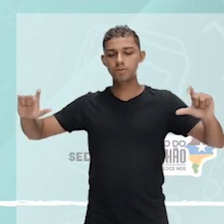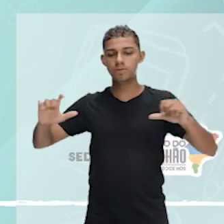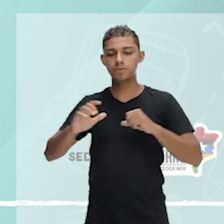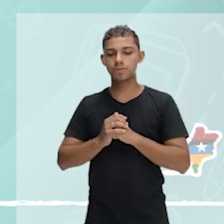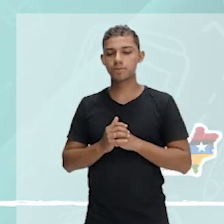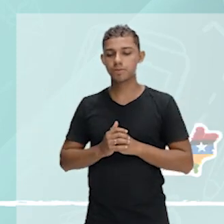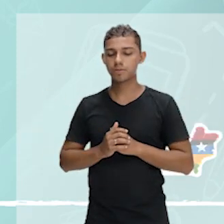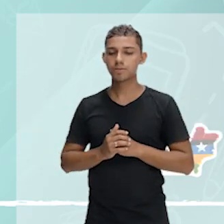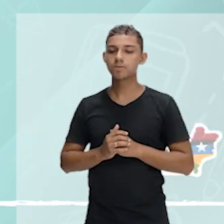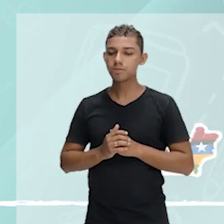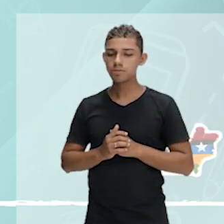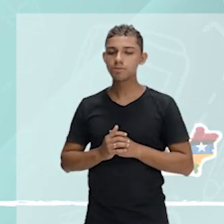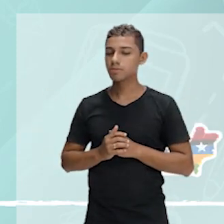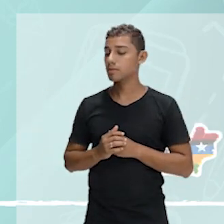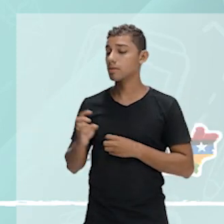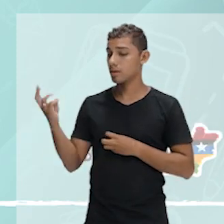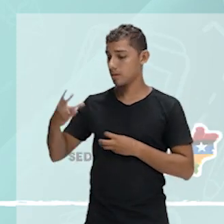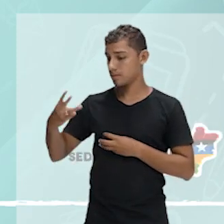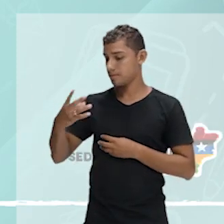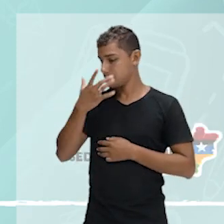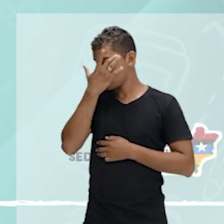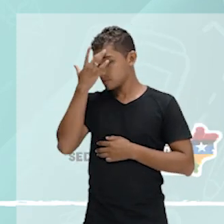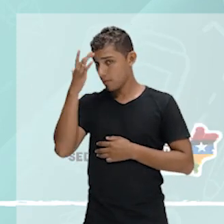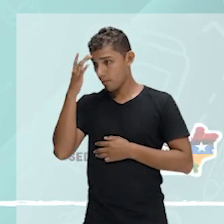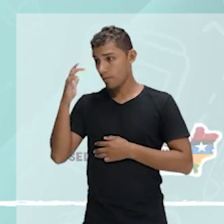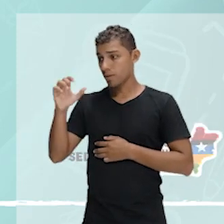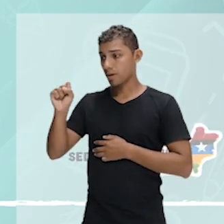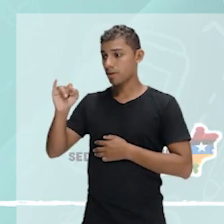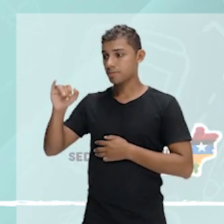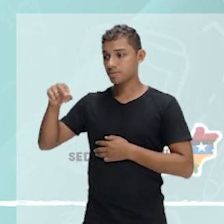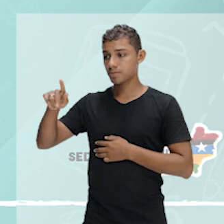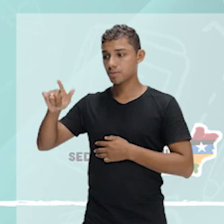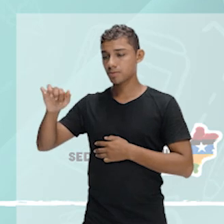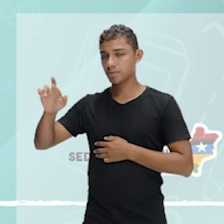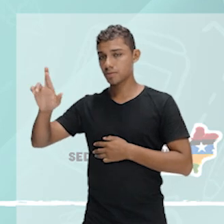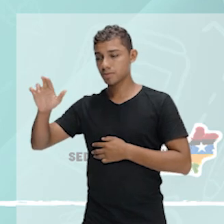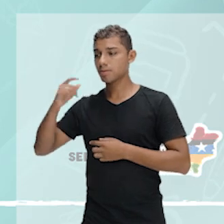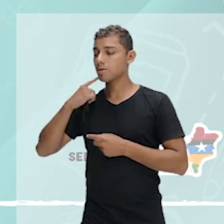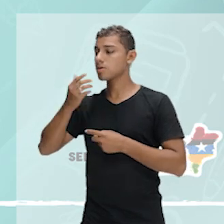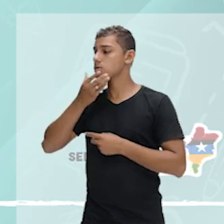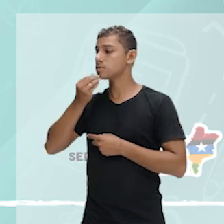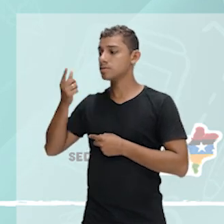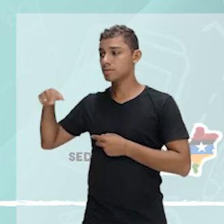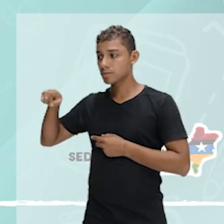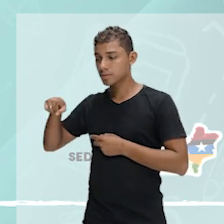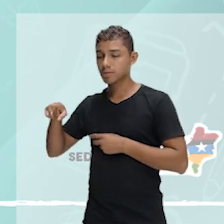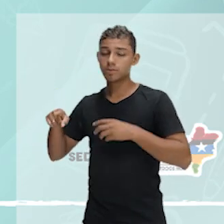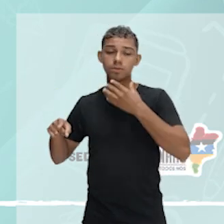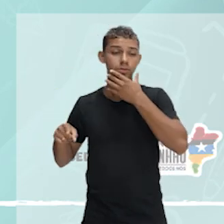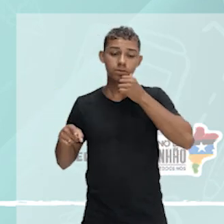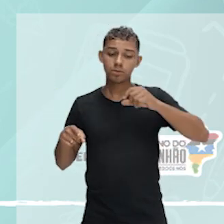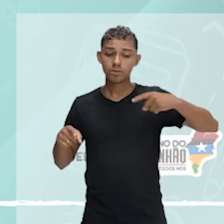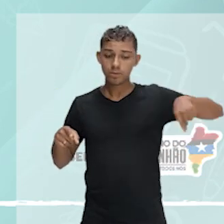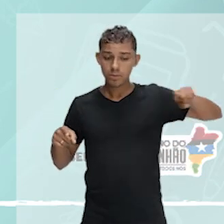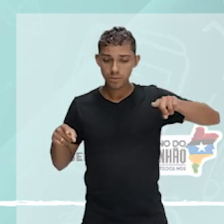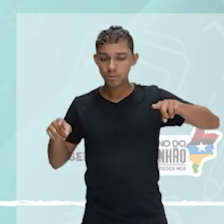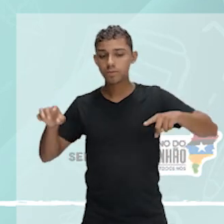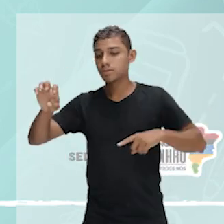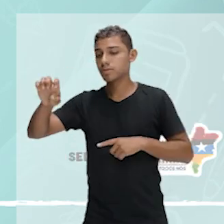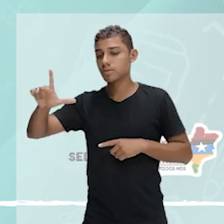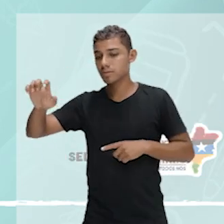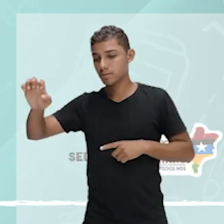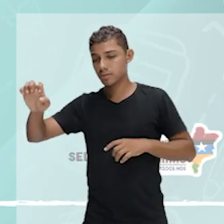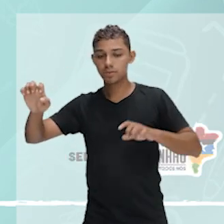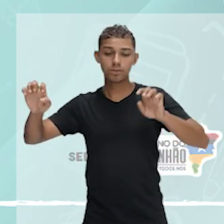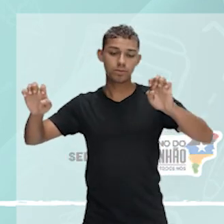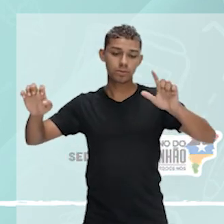faz? Para as terceiras pessoas do singular, eu devo acrescentar S ou ES,